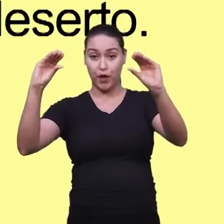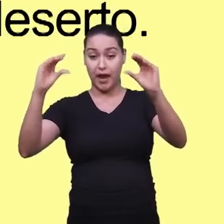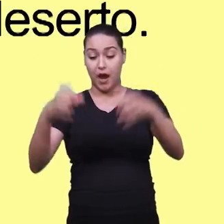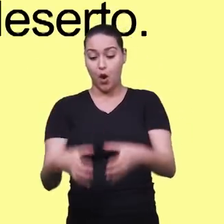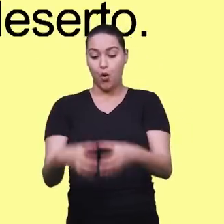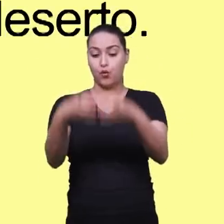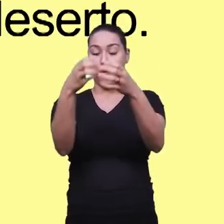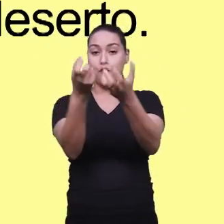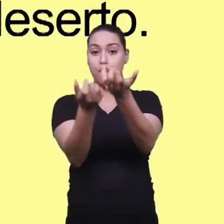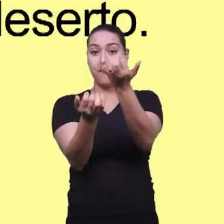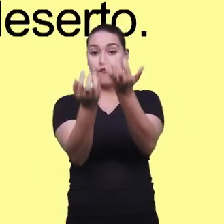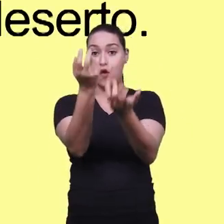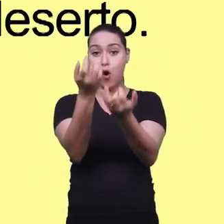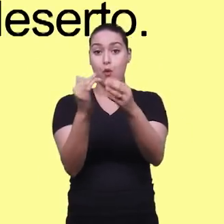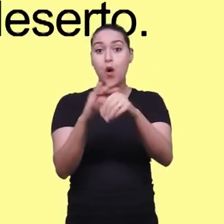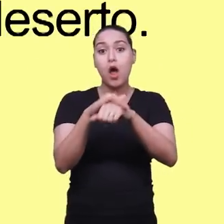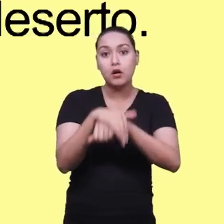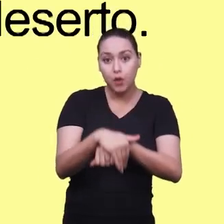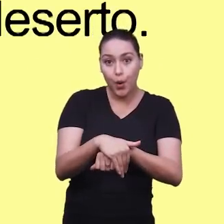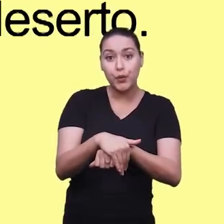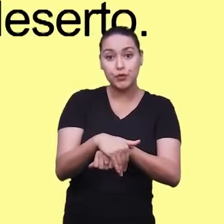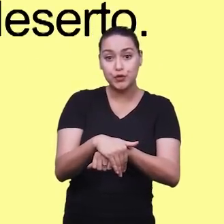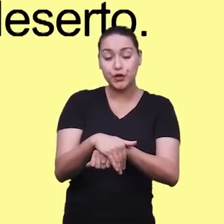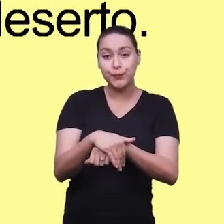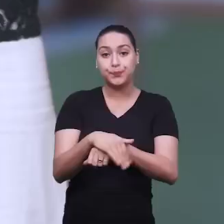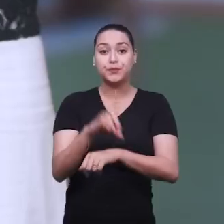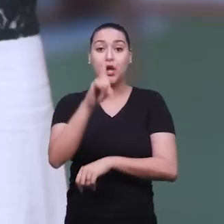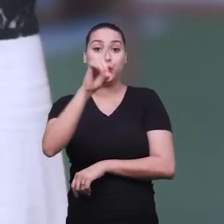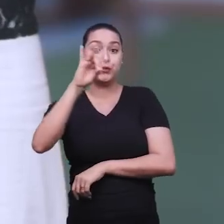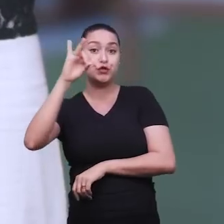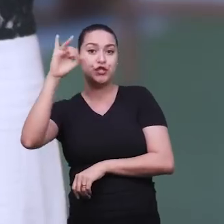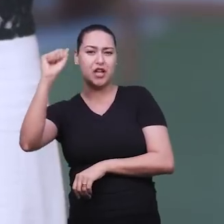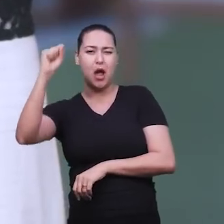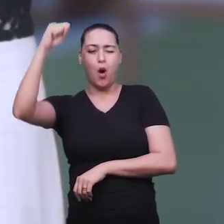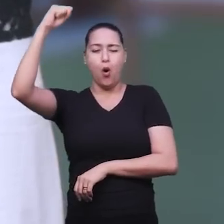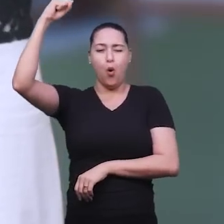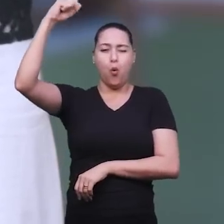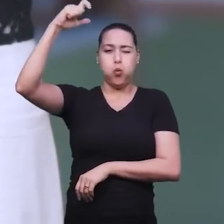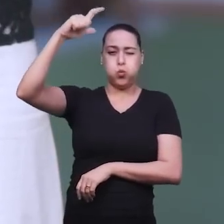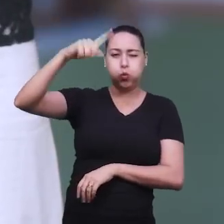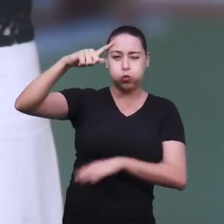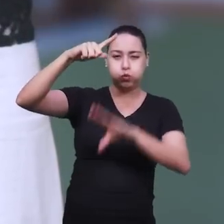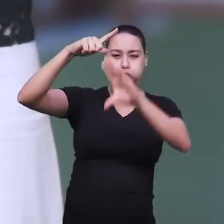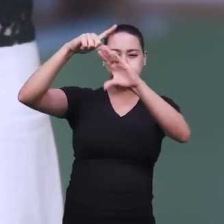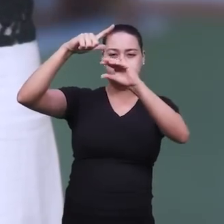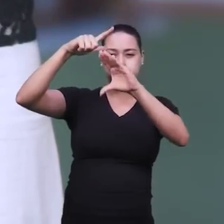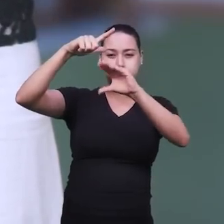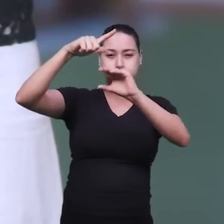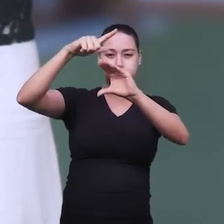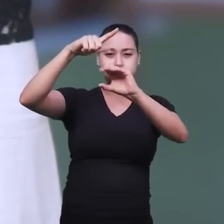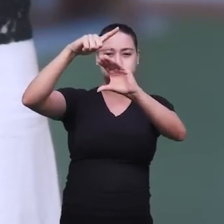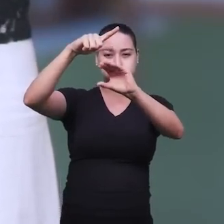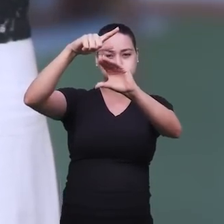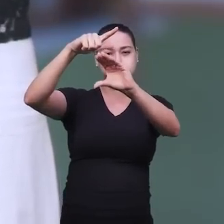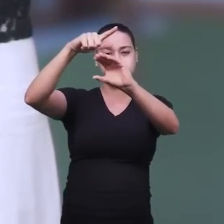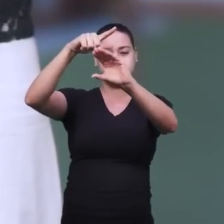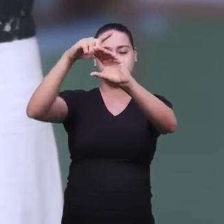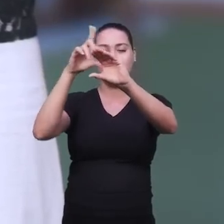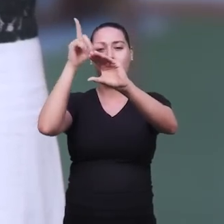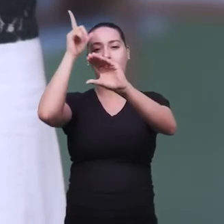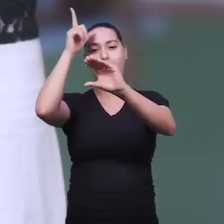e numa coluna de fogo à noite. Vejam que durante o dia a coluna de nuvem guiava o povo e